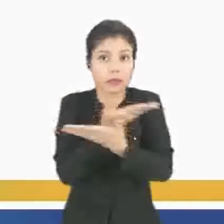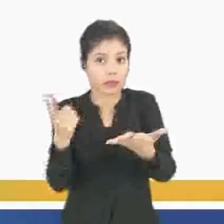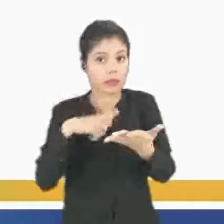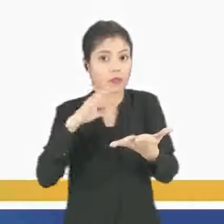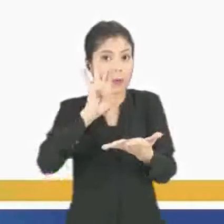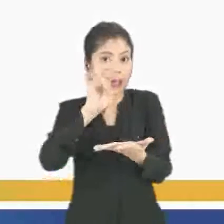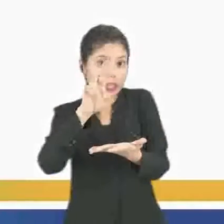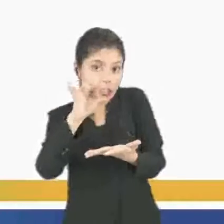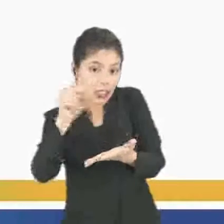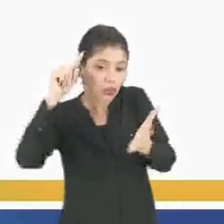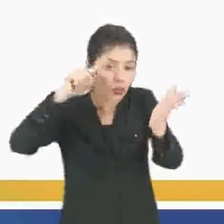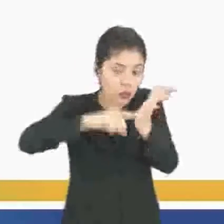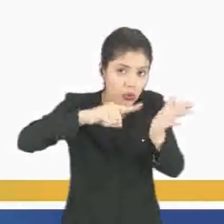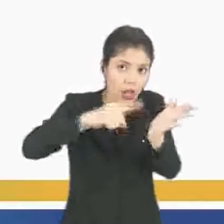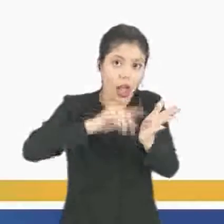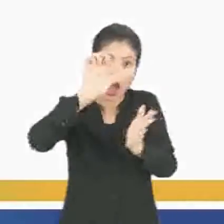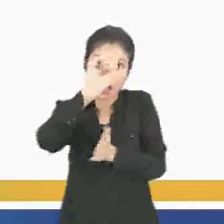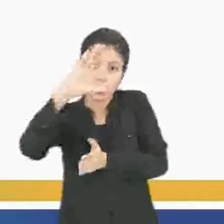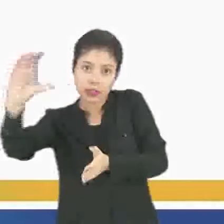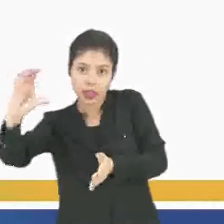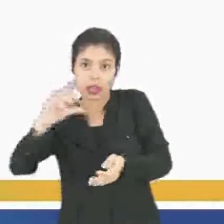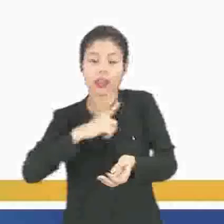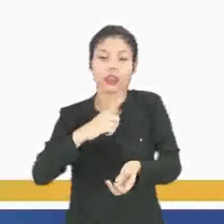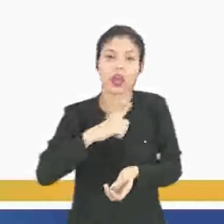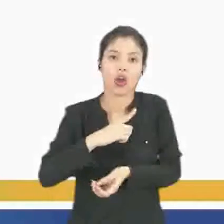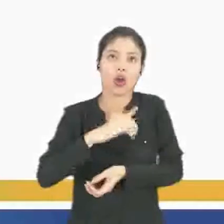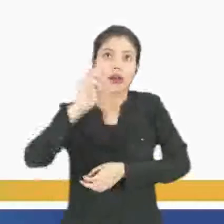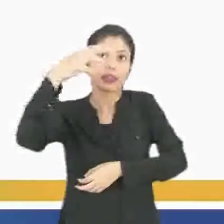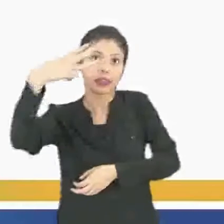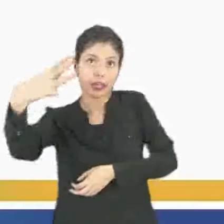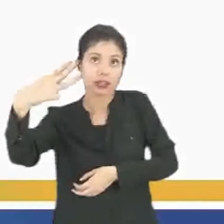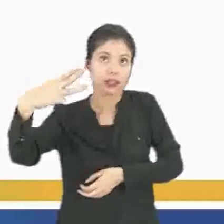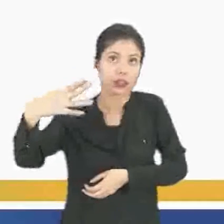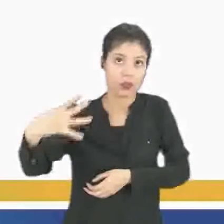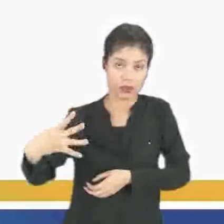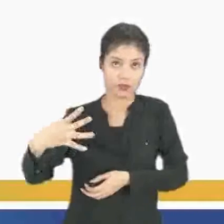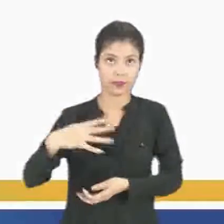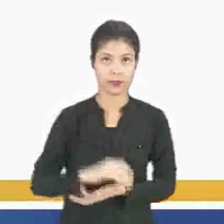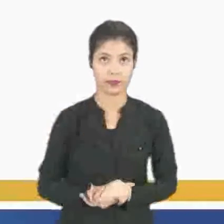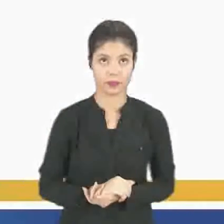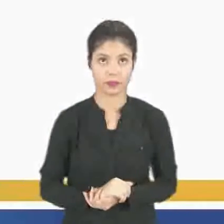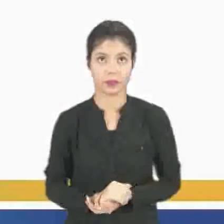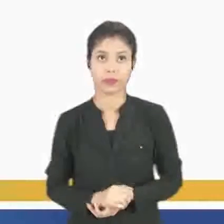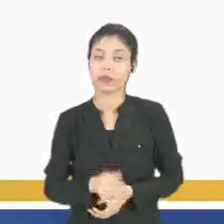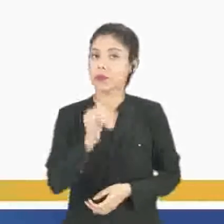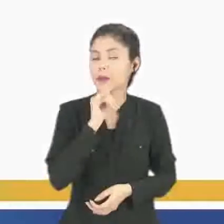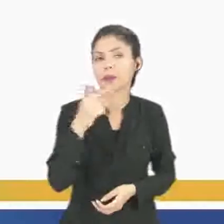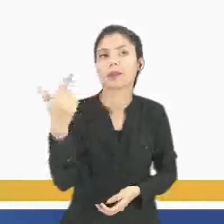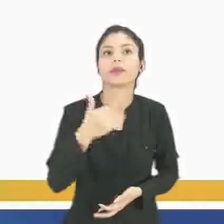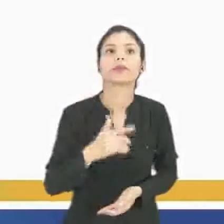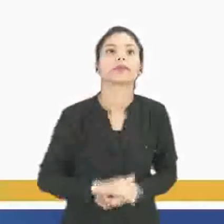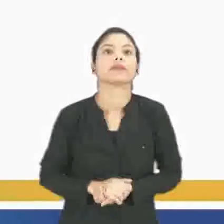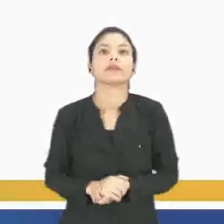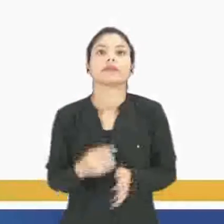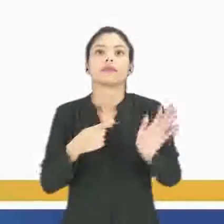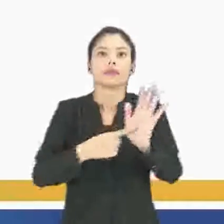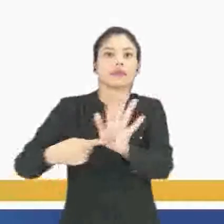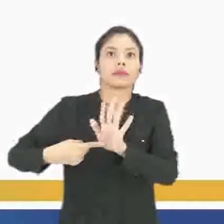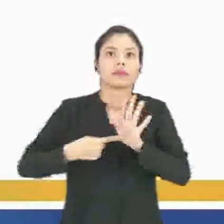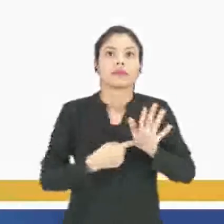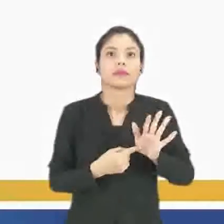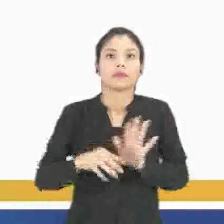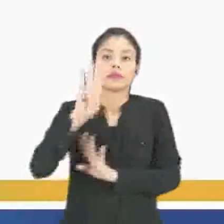o baricentro de triângulo ABC tem coordenada G 3 e 4. Vamos ver um exemplo 2? Determine